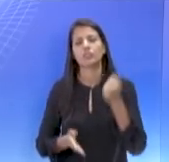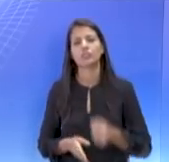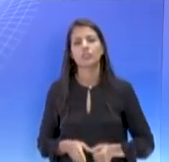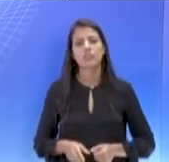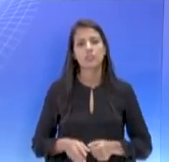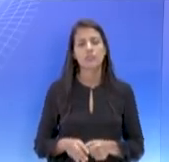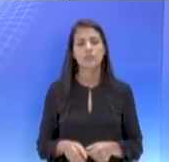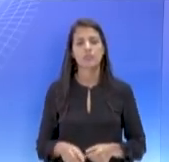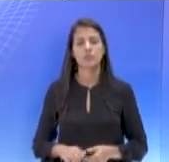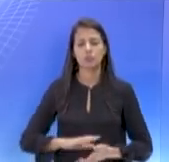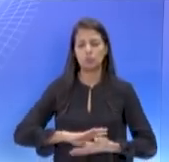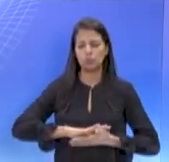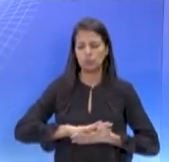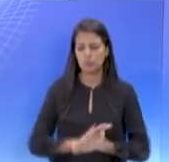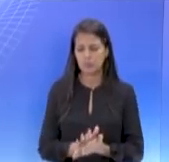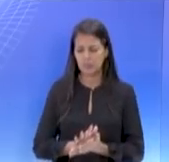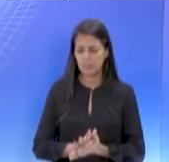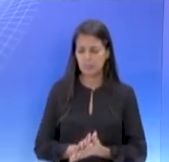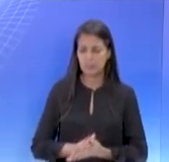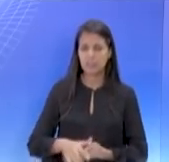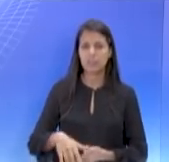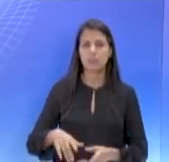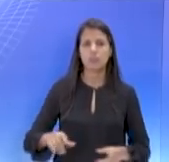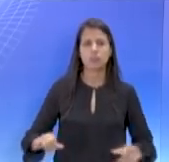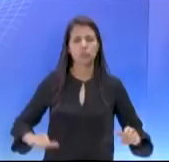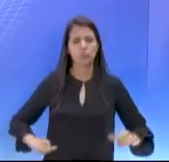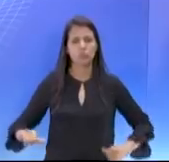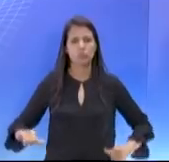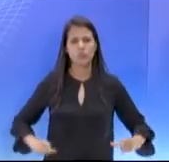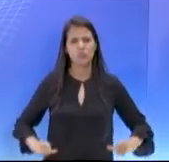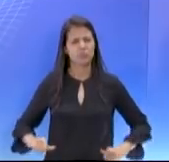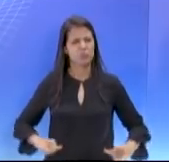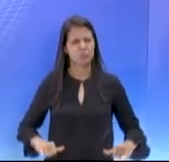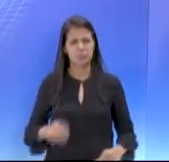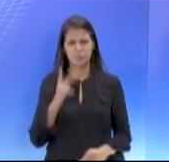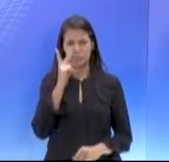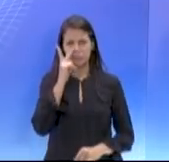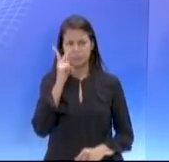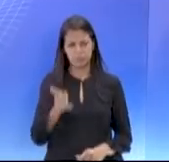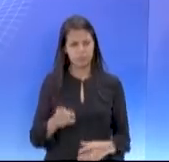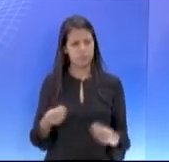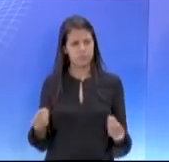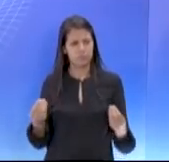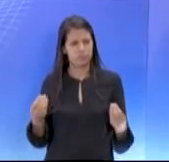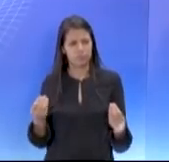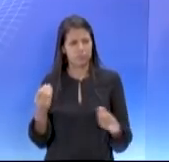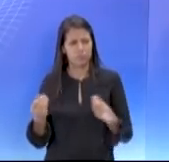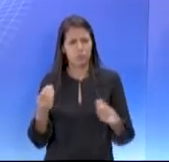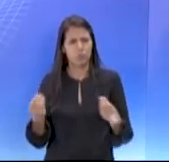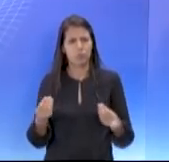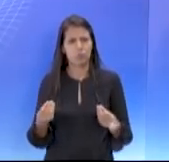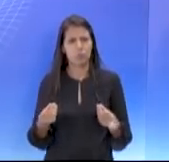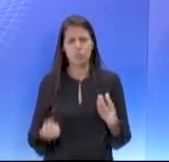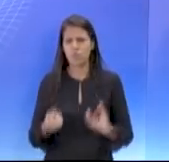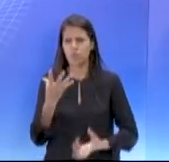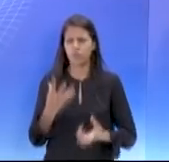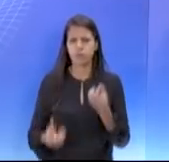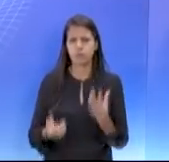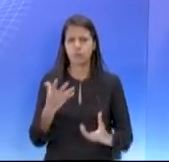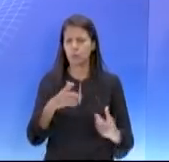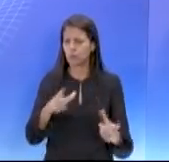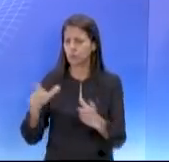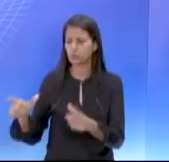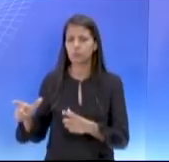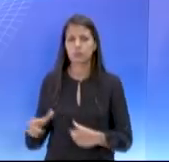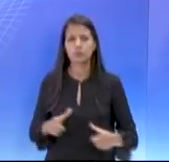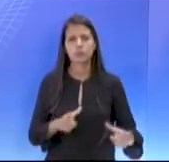sem piedade, as cidades veneradas. Gente, que texto forte! Está mandando tacar fogo nas bibliotecas, desviar